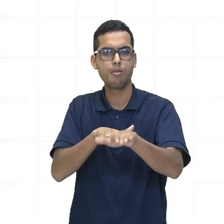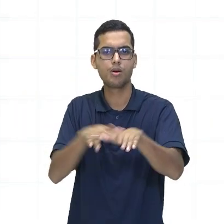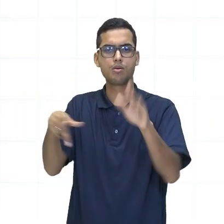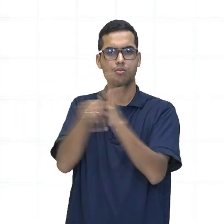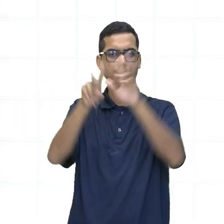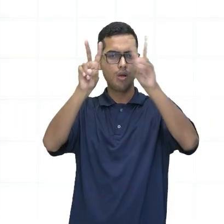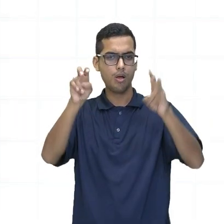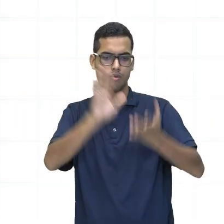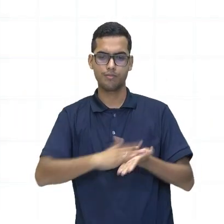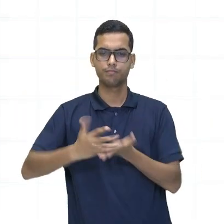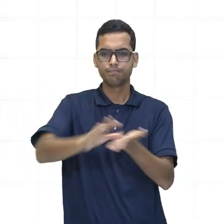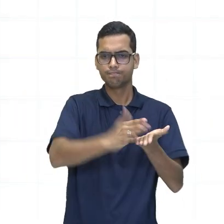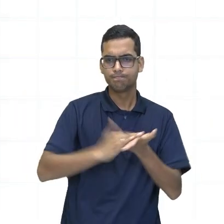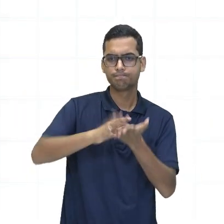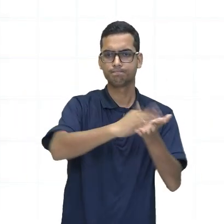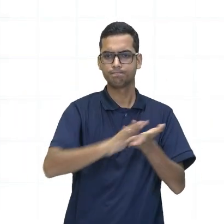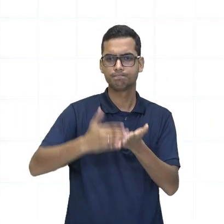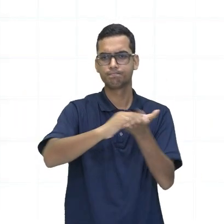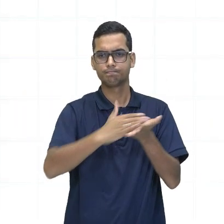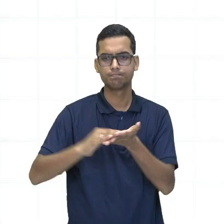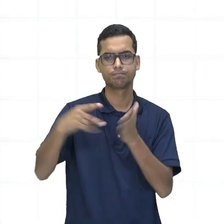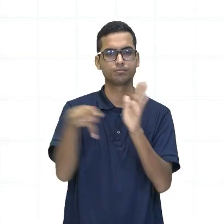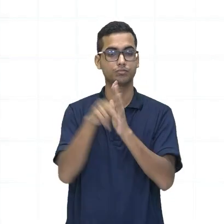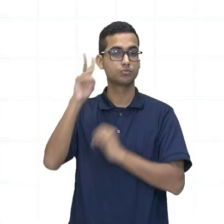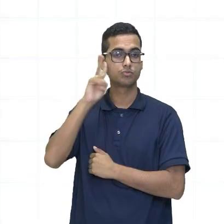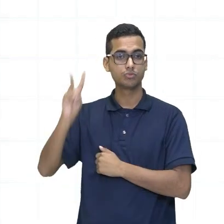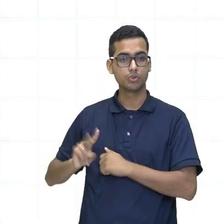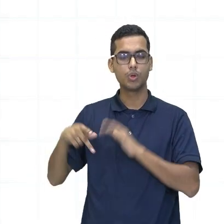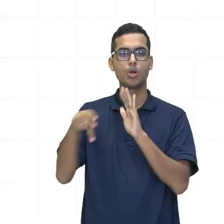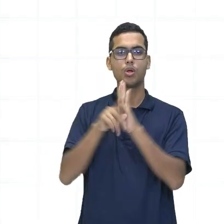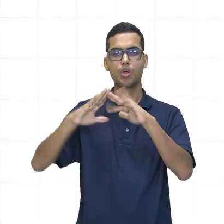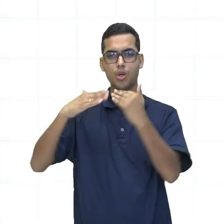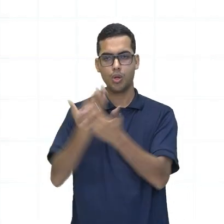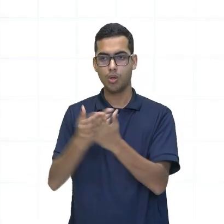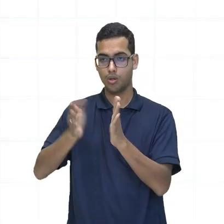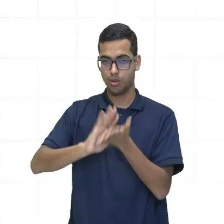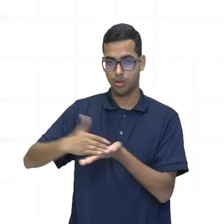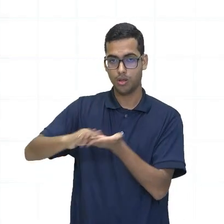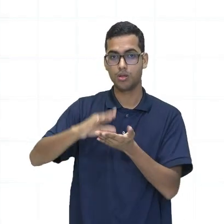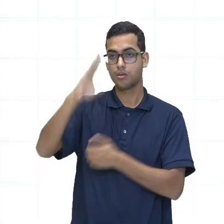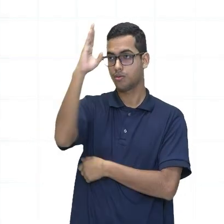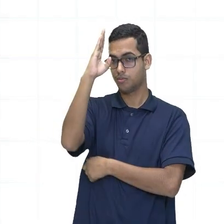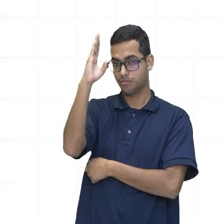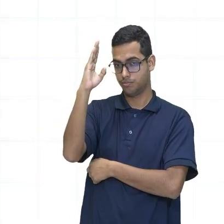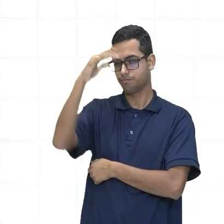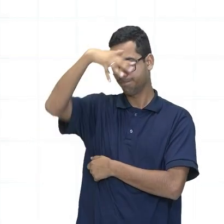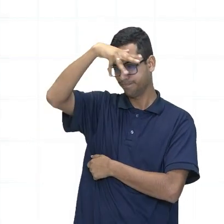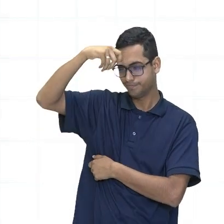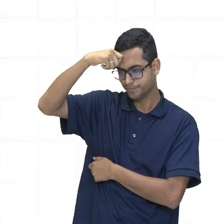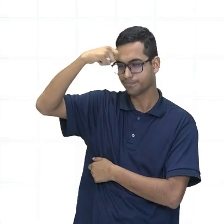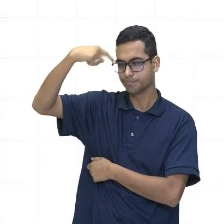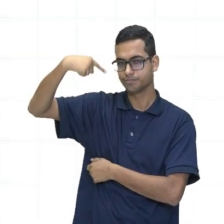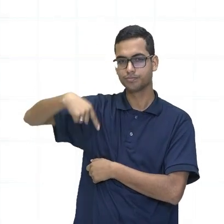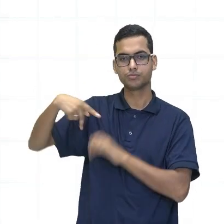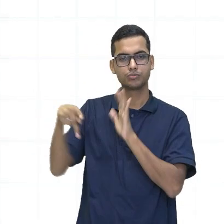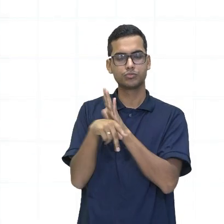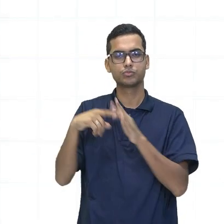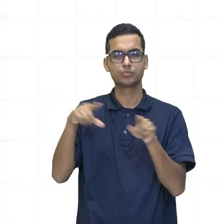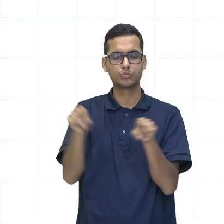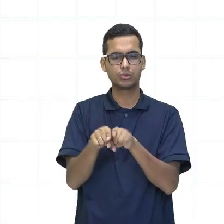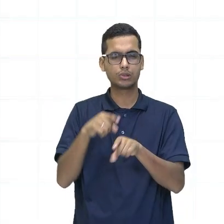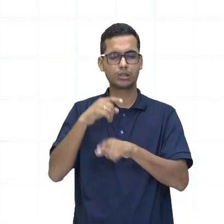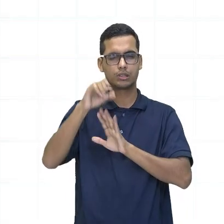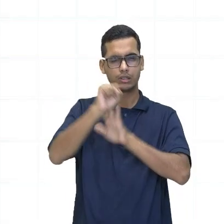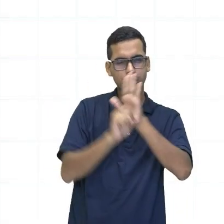da história das escolas de samba de Manaus. Ela remonta a meados da década de 1940, quando